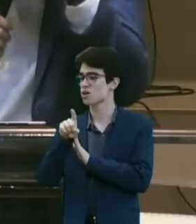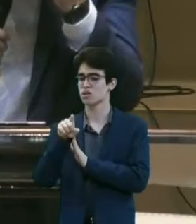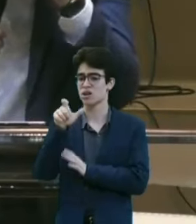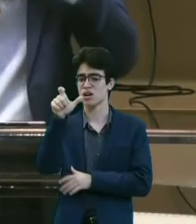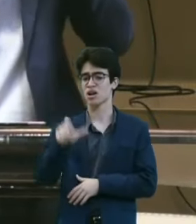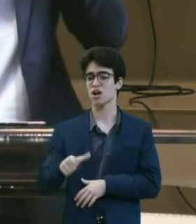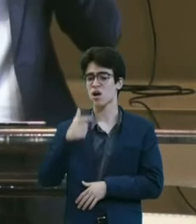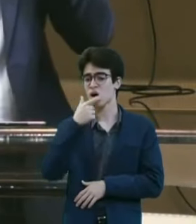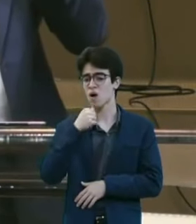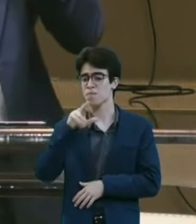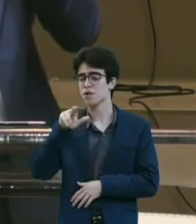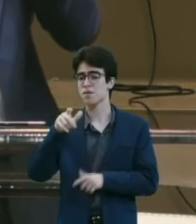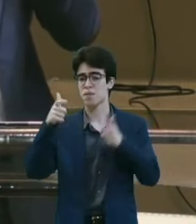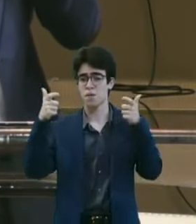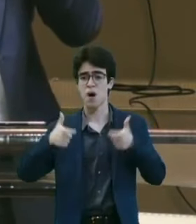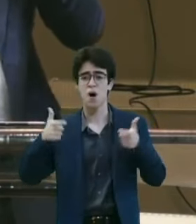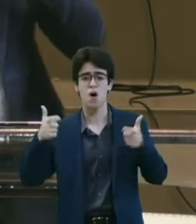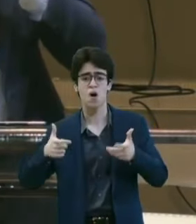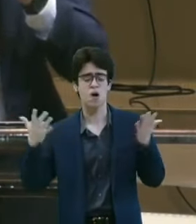irmão Abel?